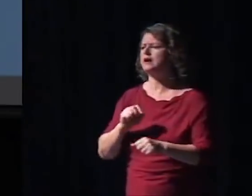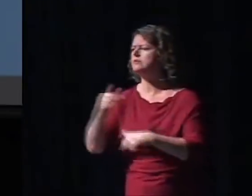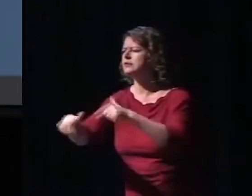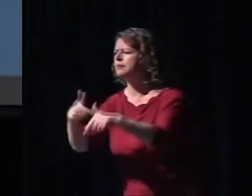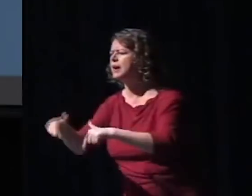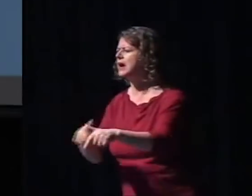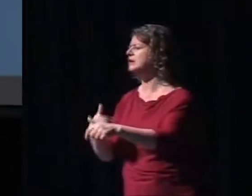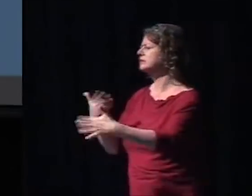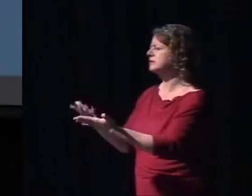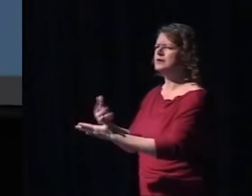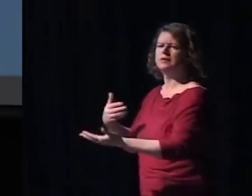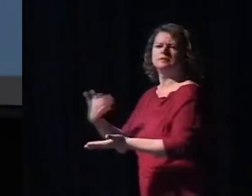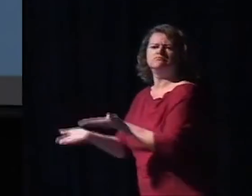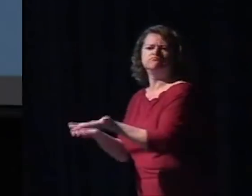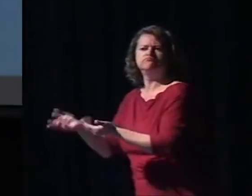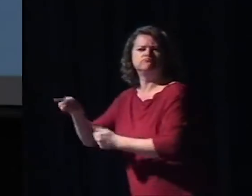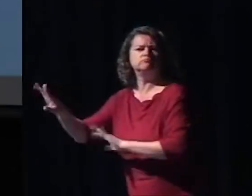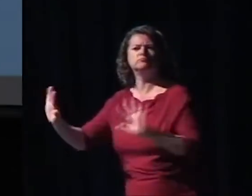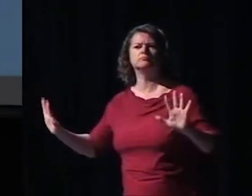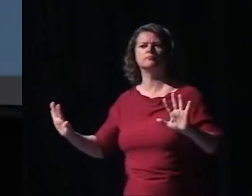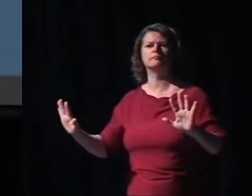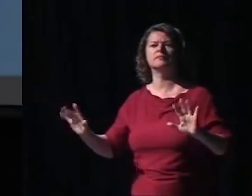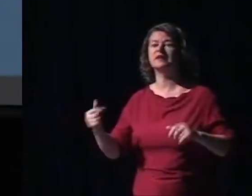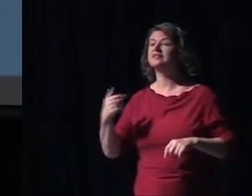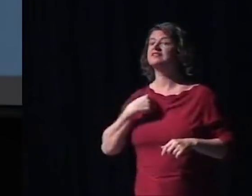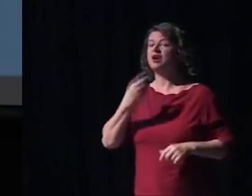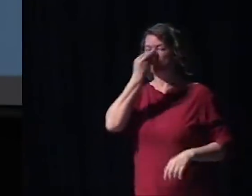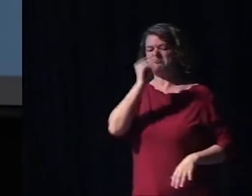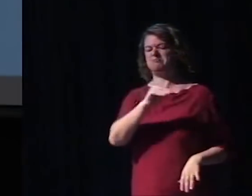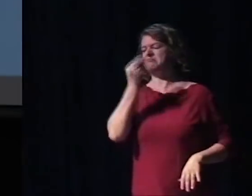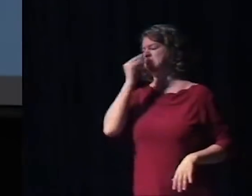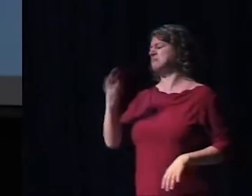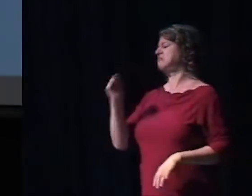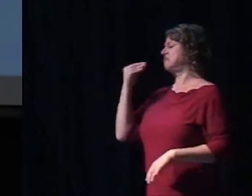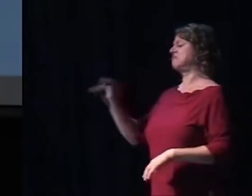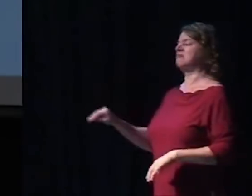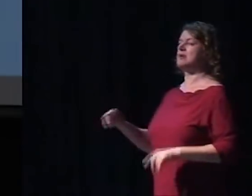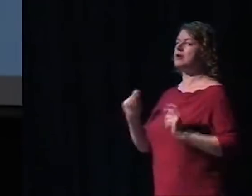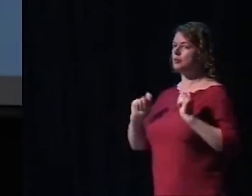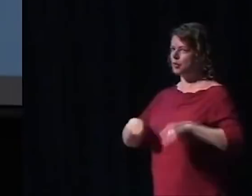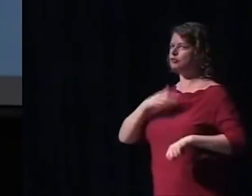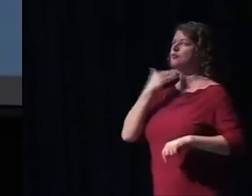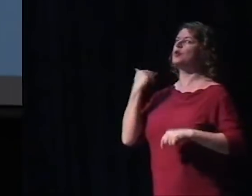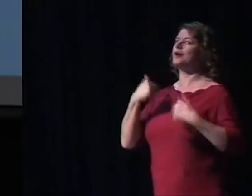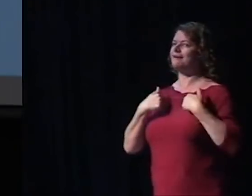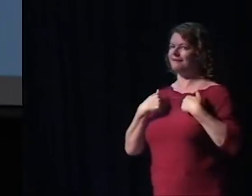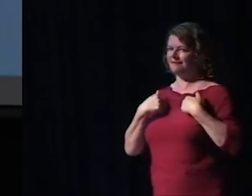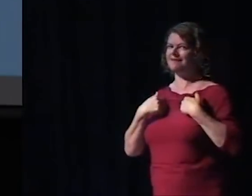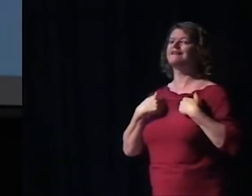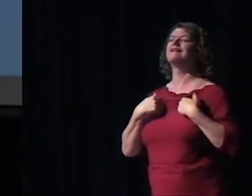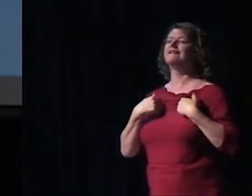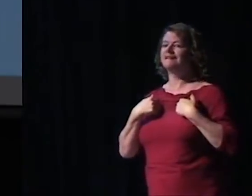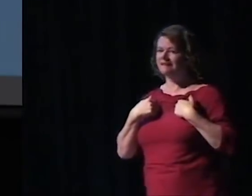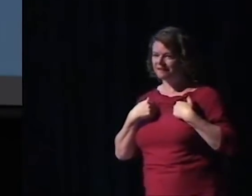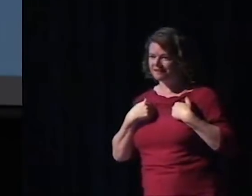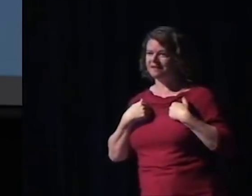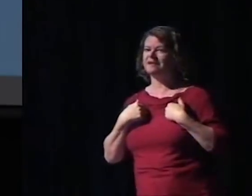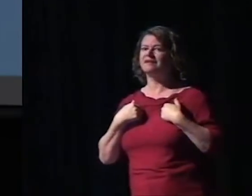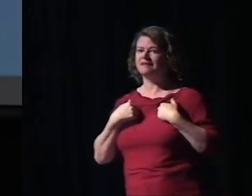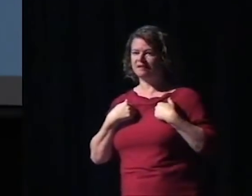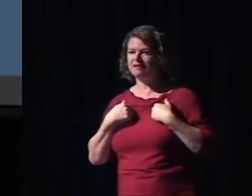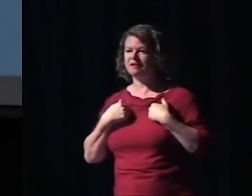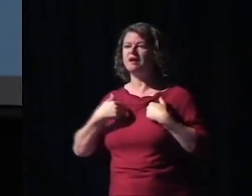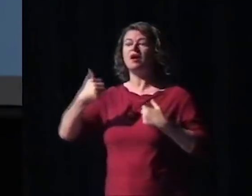a unção é capaz de nos matar. A unção matou o rei Saul, que foi